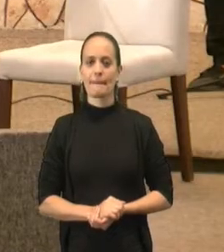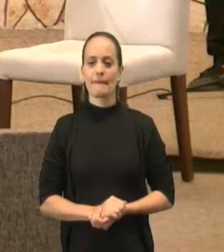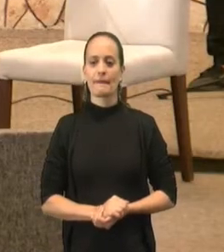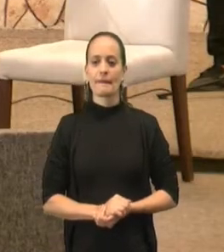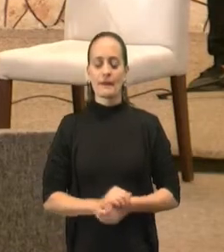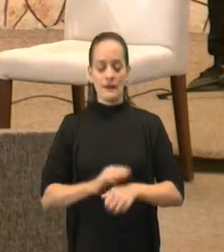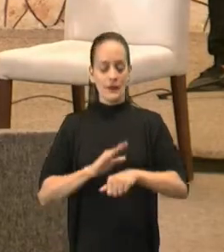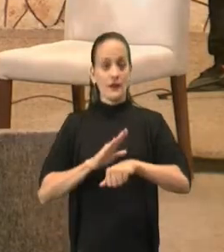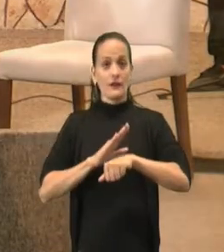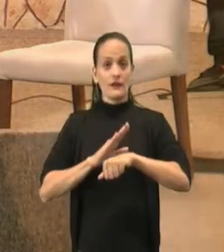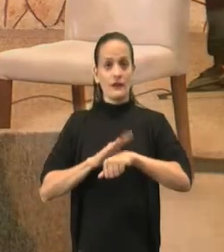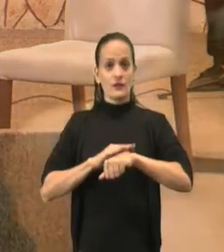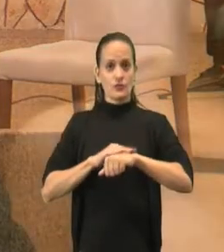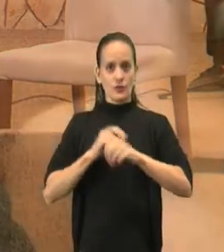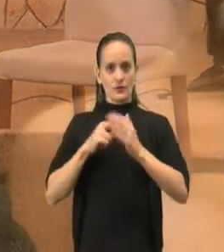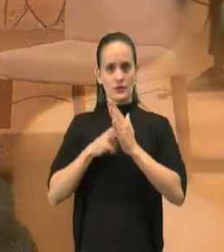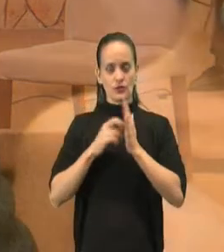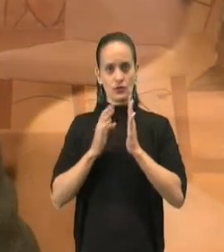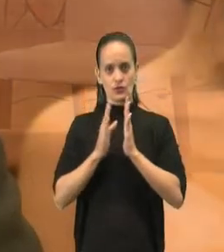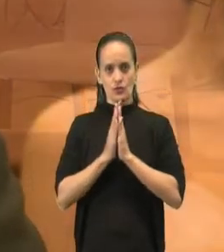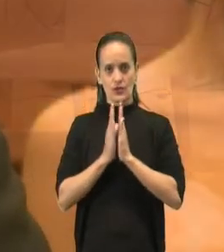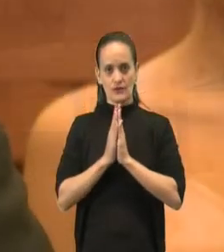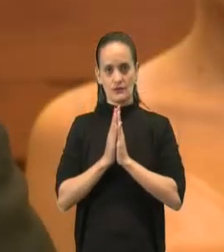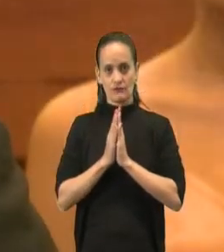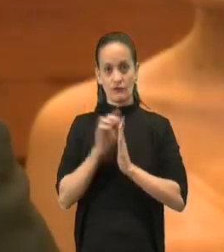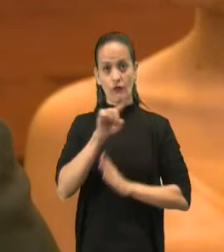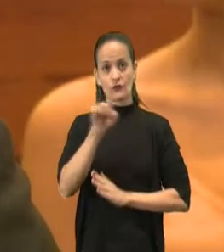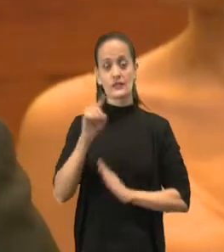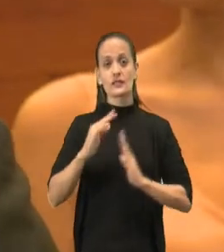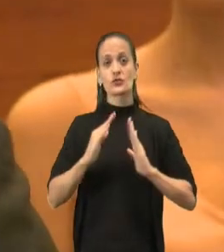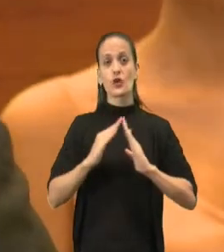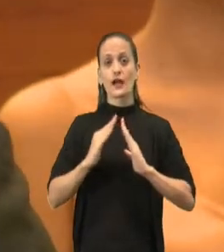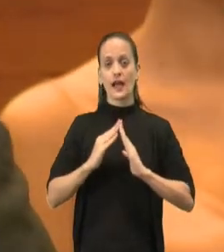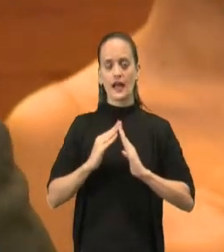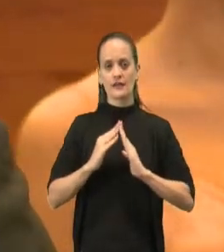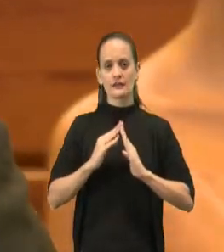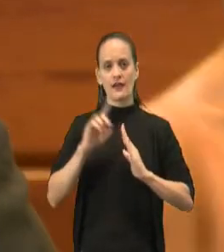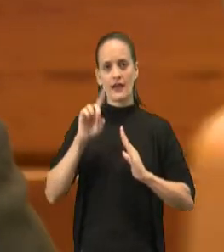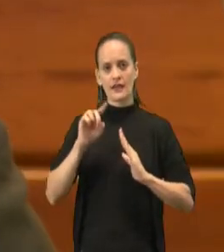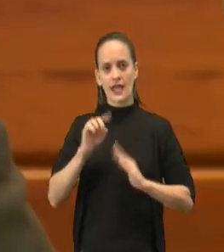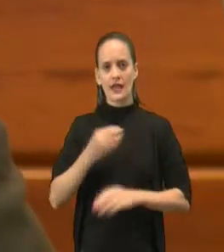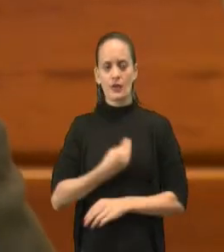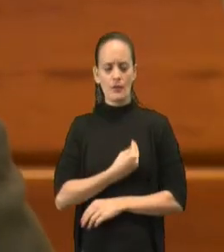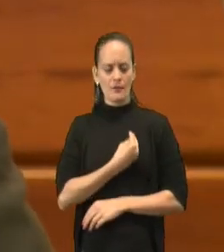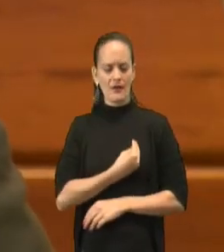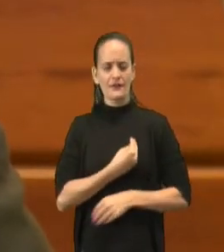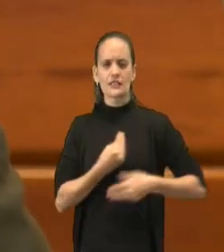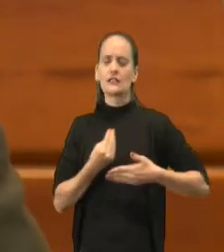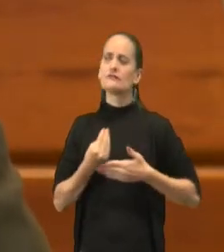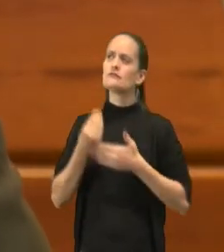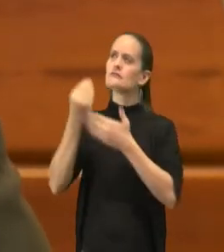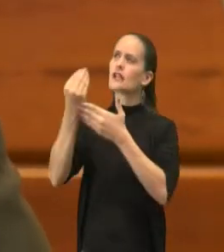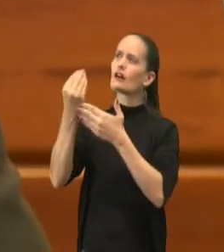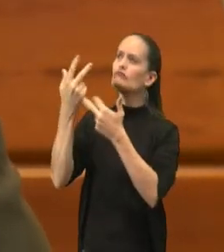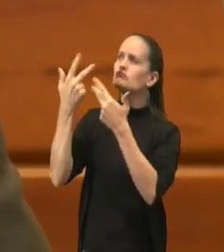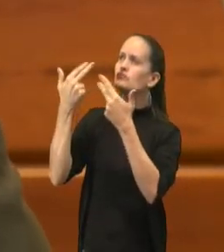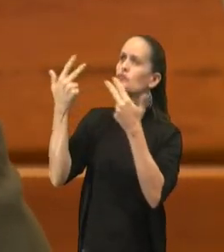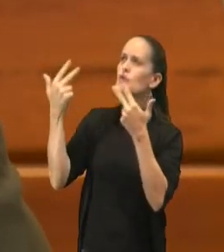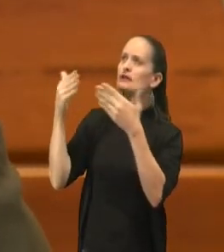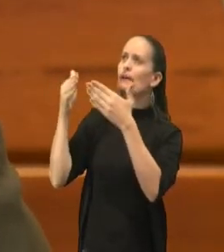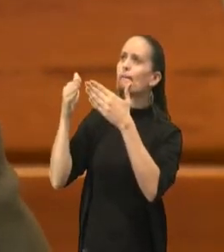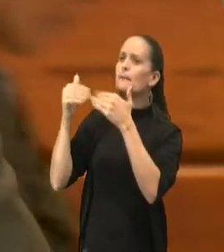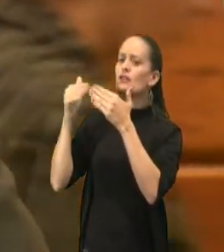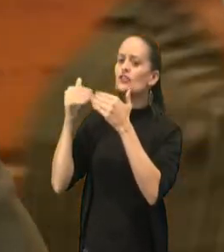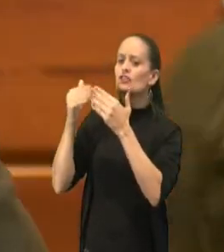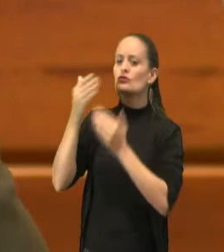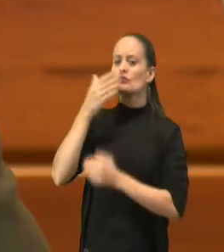Momento de oração. Você que está em casa, que quer colocar algo diante do Senhor nesta manhã, não tenho